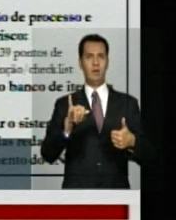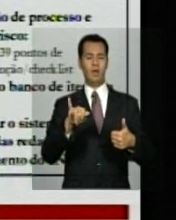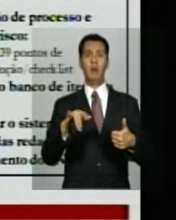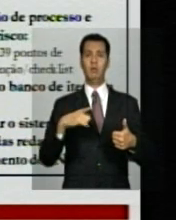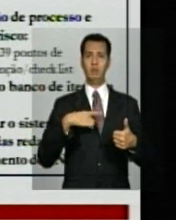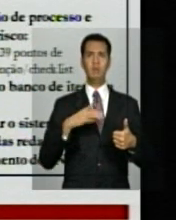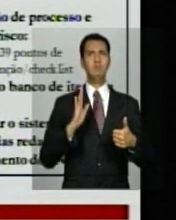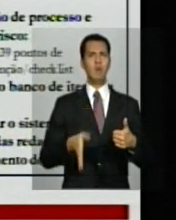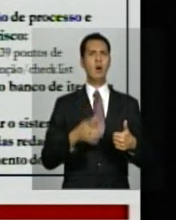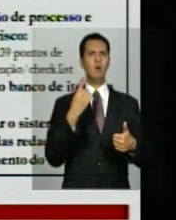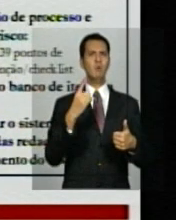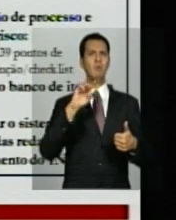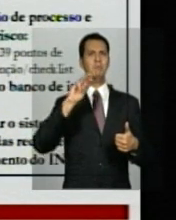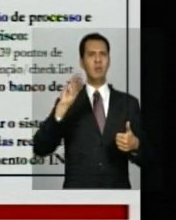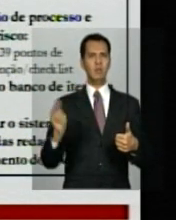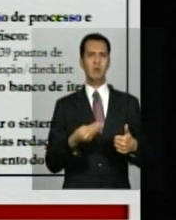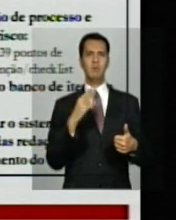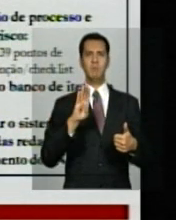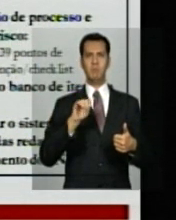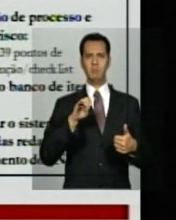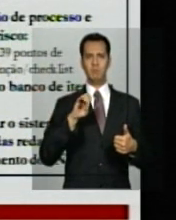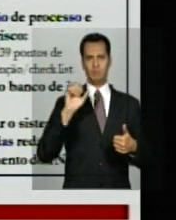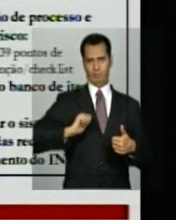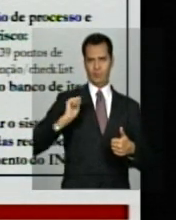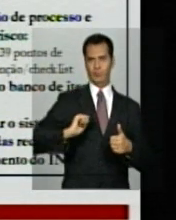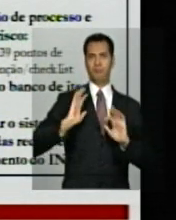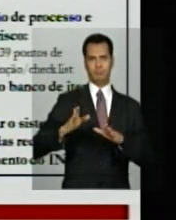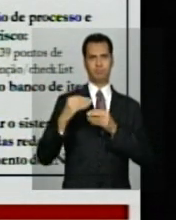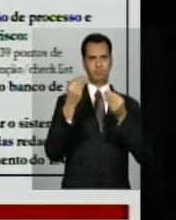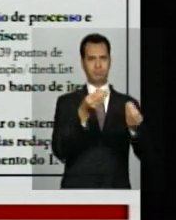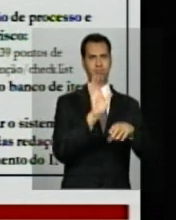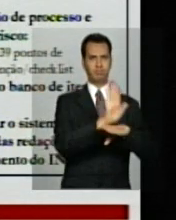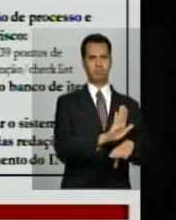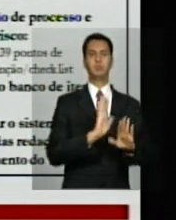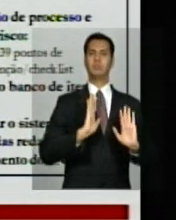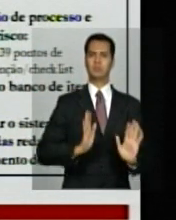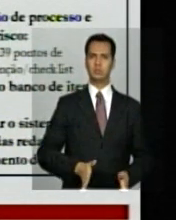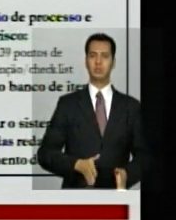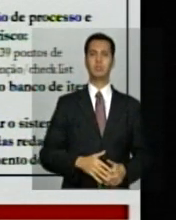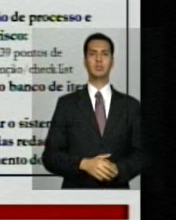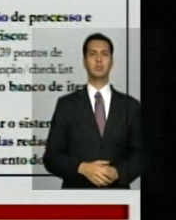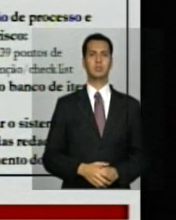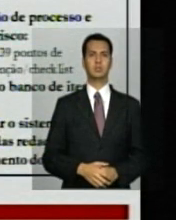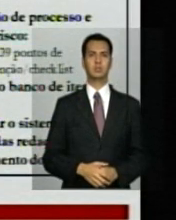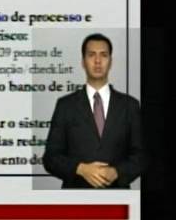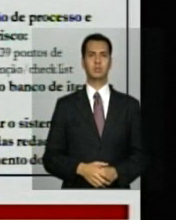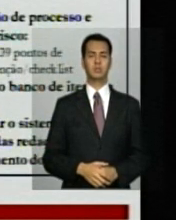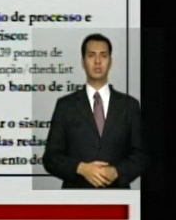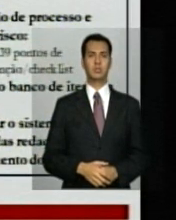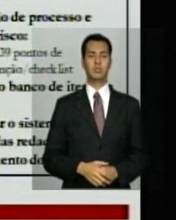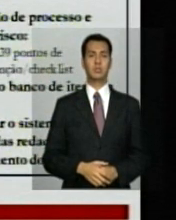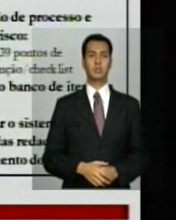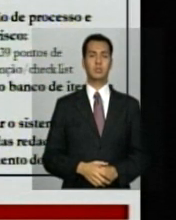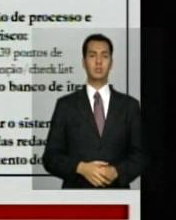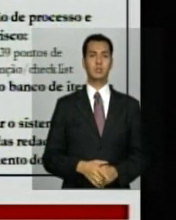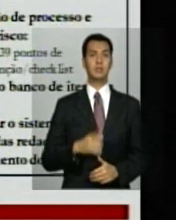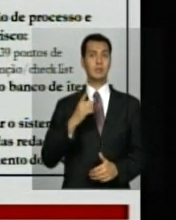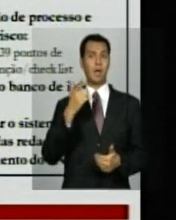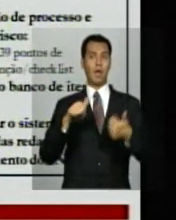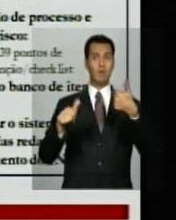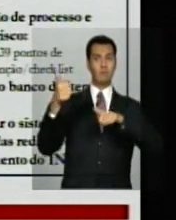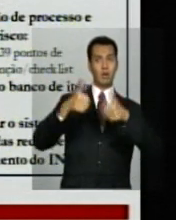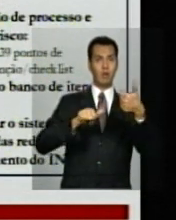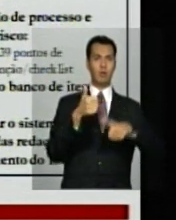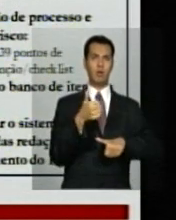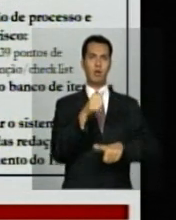milhão de bolsas de estudos concedidas e a única régua democrática em que todos os estudantes